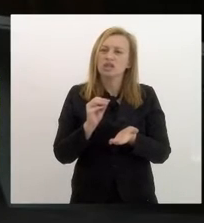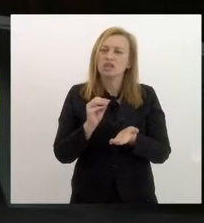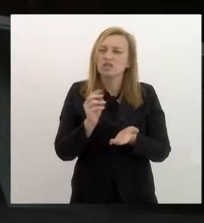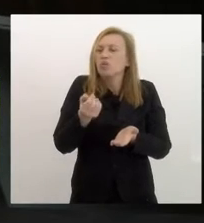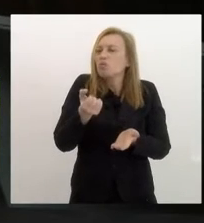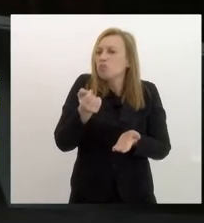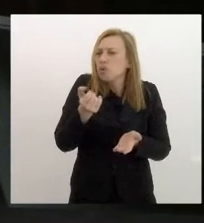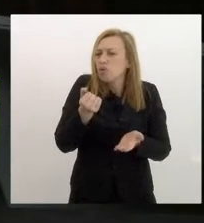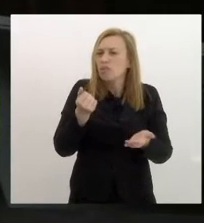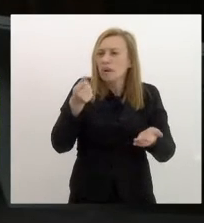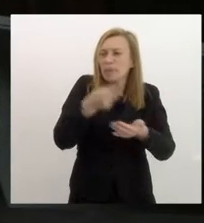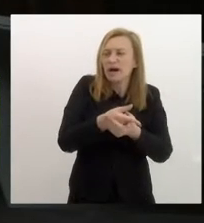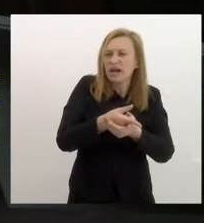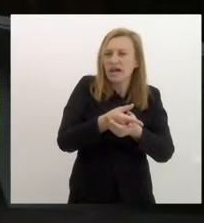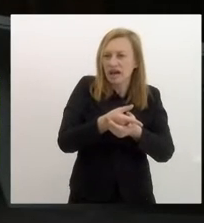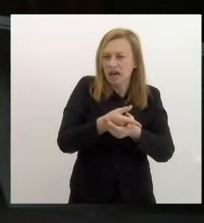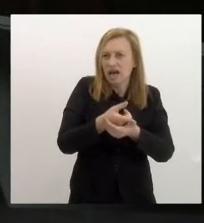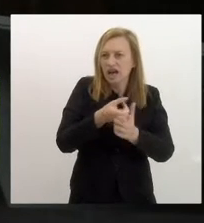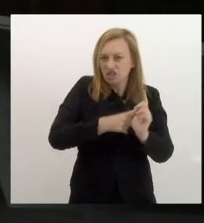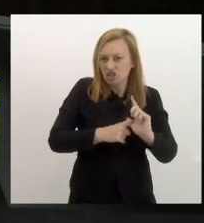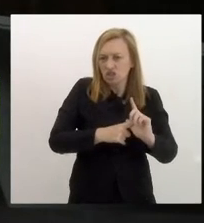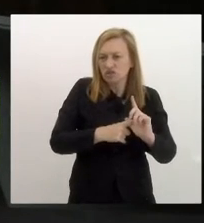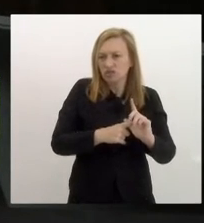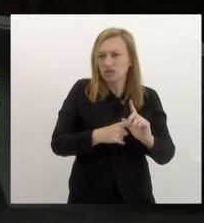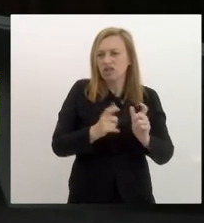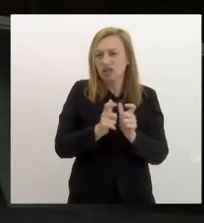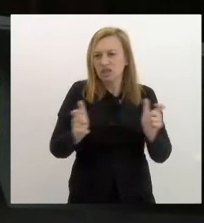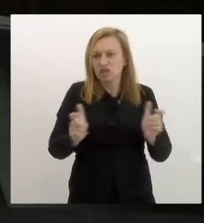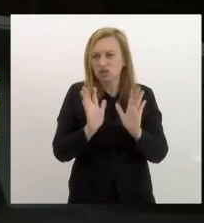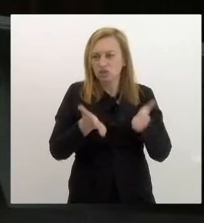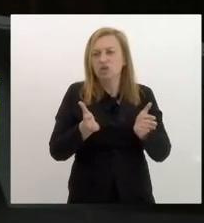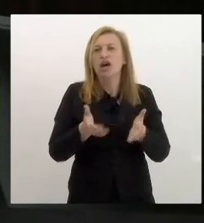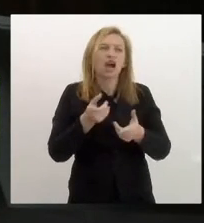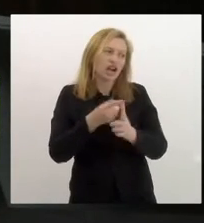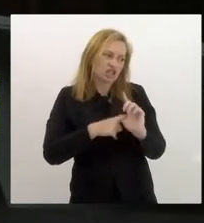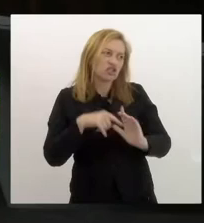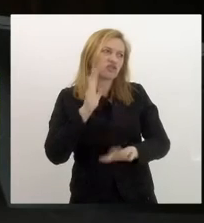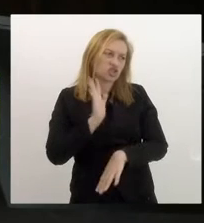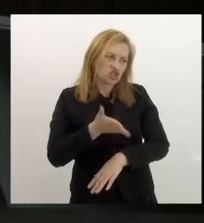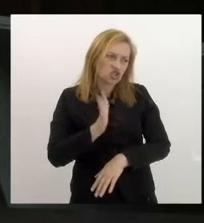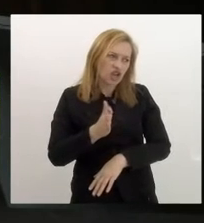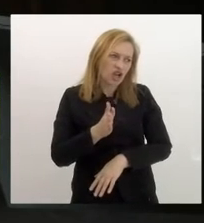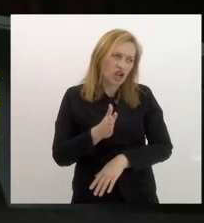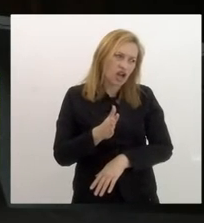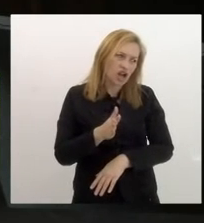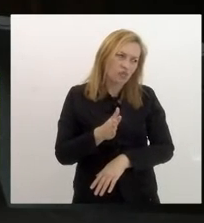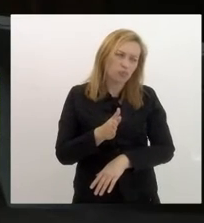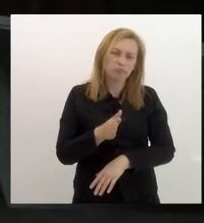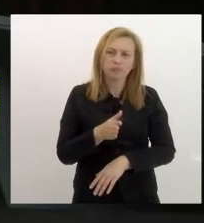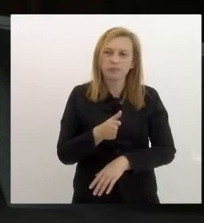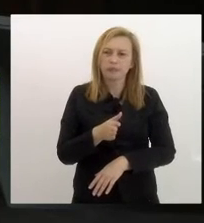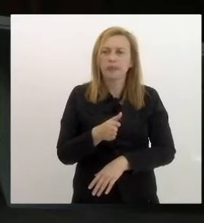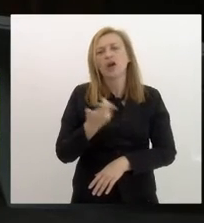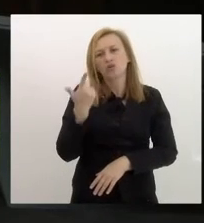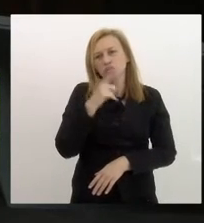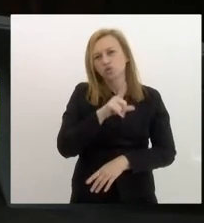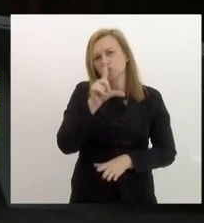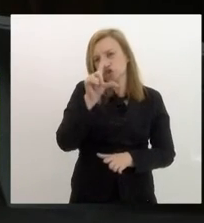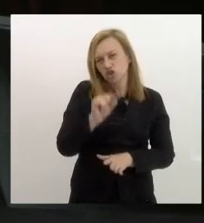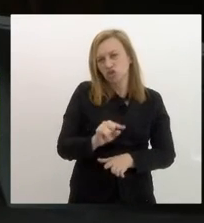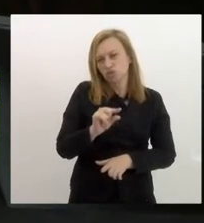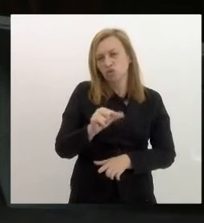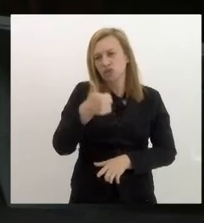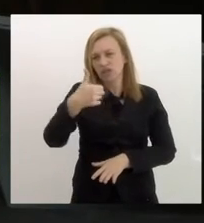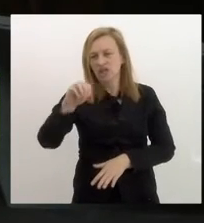total da dívida que hoje é de centro da dívida já deduzida da parte que nós conseguimos reduzir